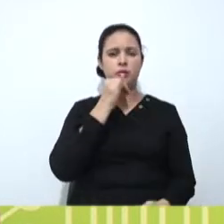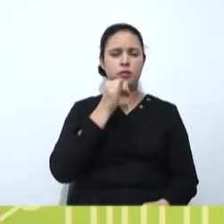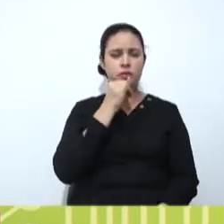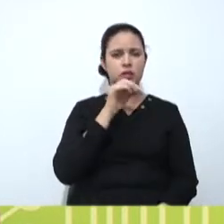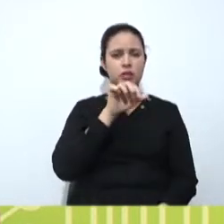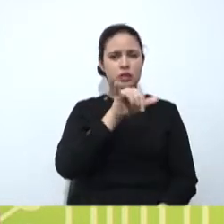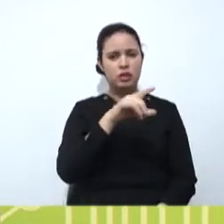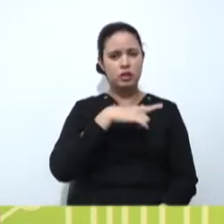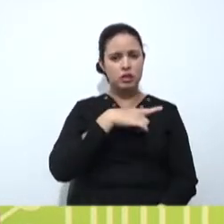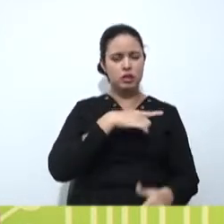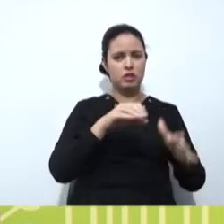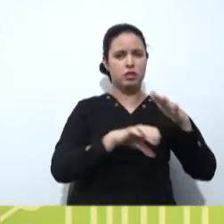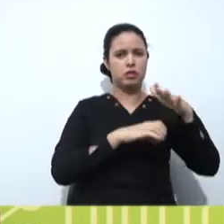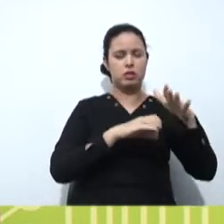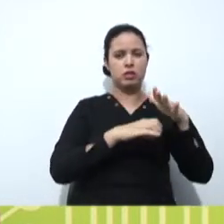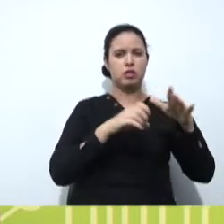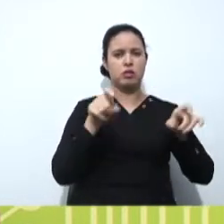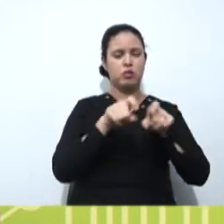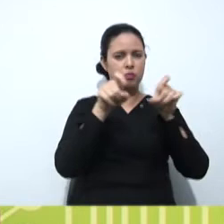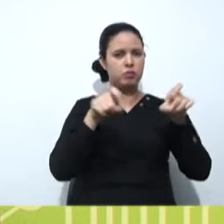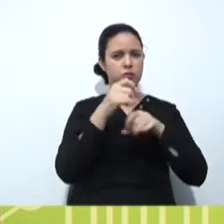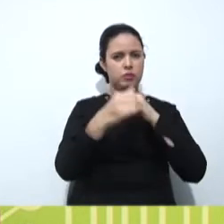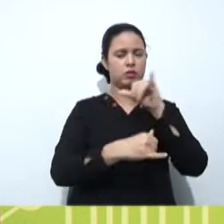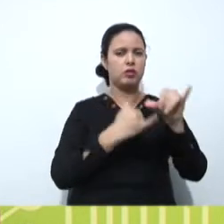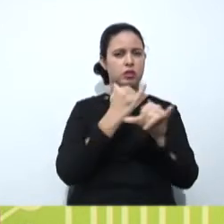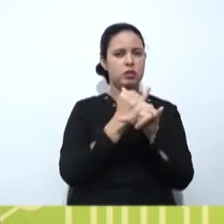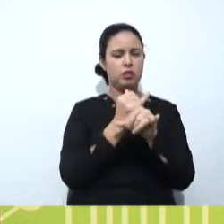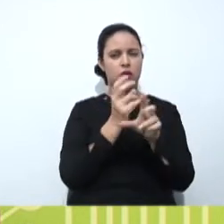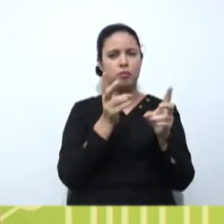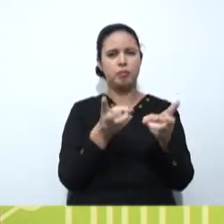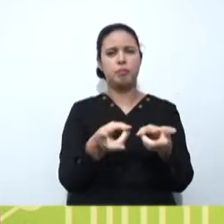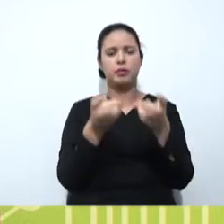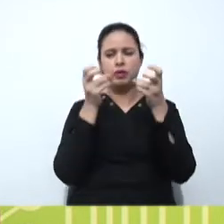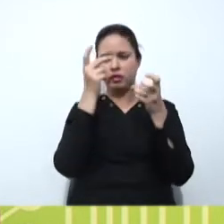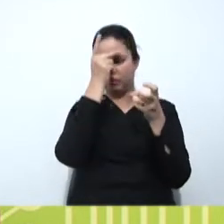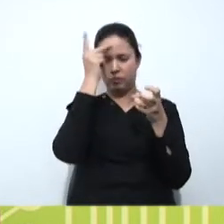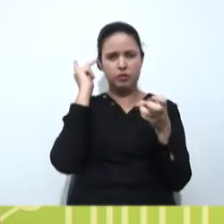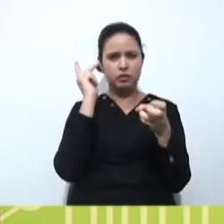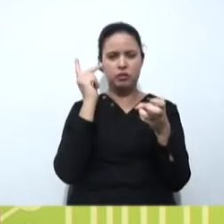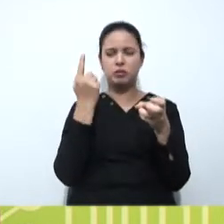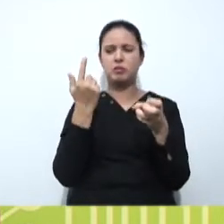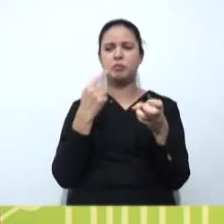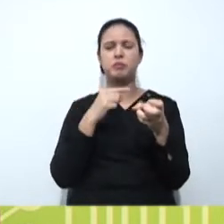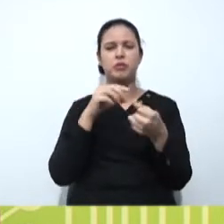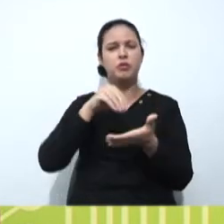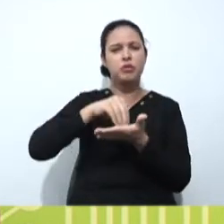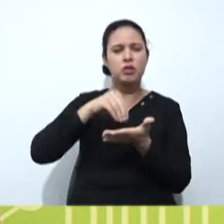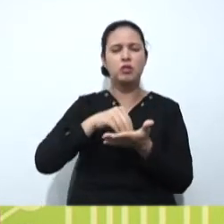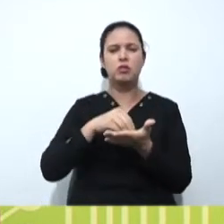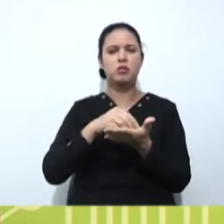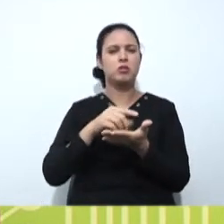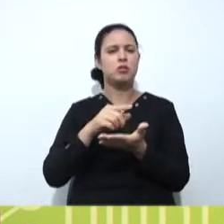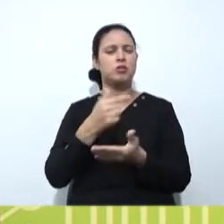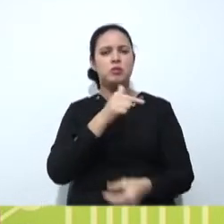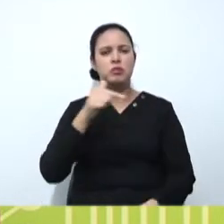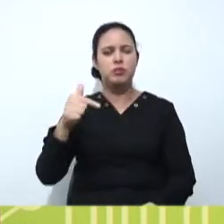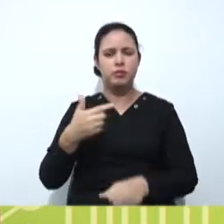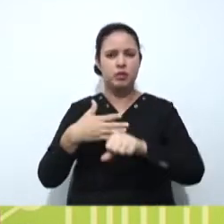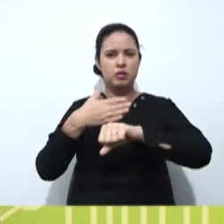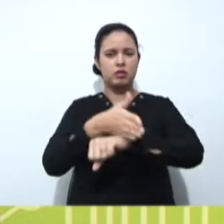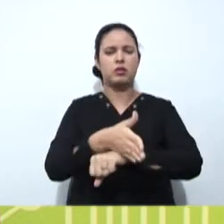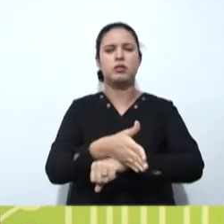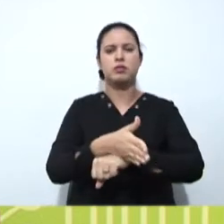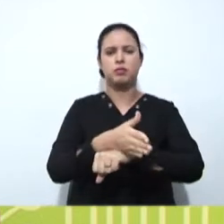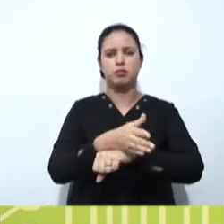gente usou, aí a pessoa vai lá, vê que tem um problema lá, que o pessoal não tem acesso, não tem dinheiro para pagar curso de informática e